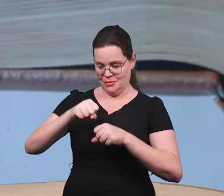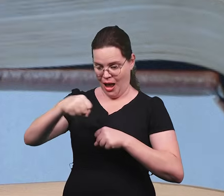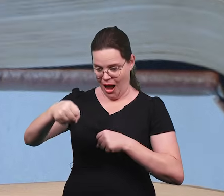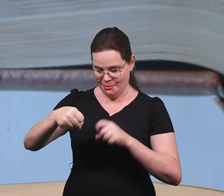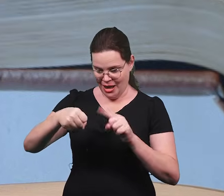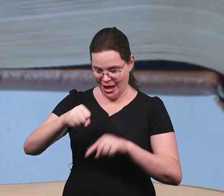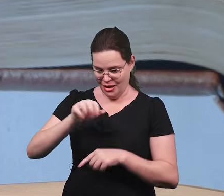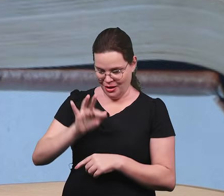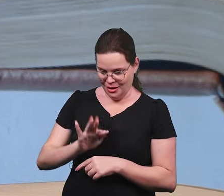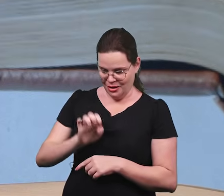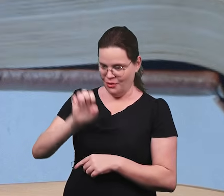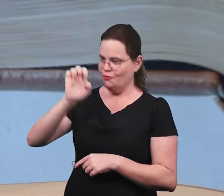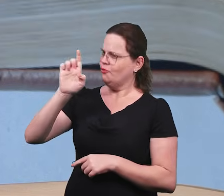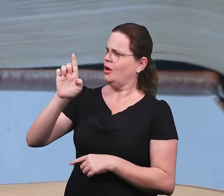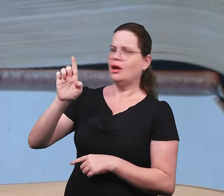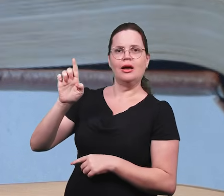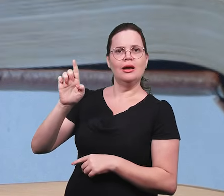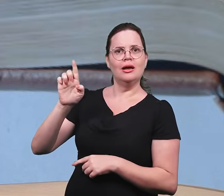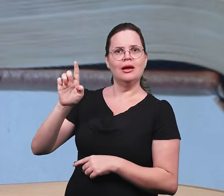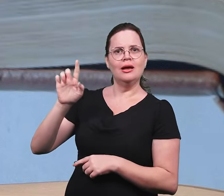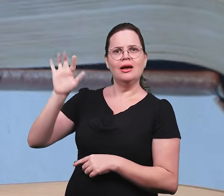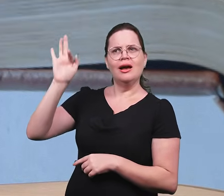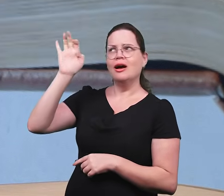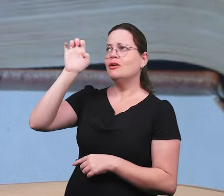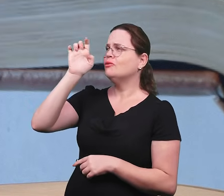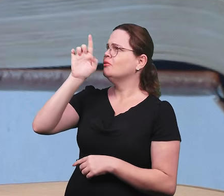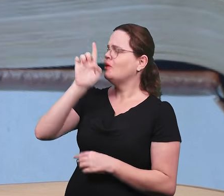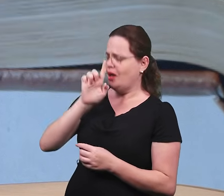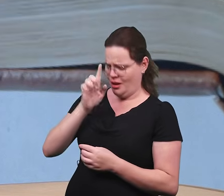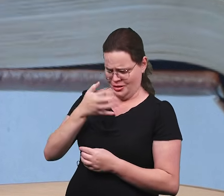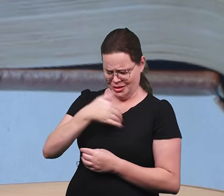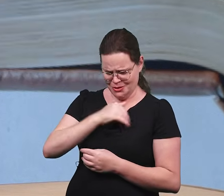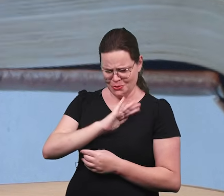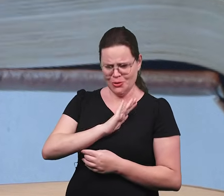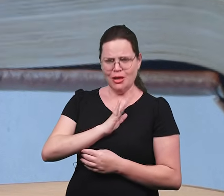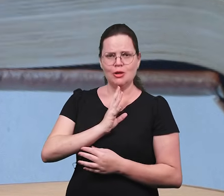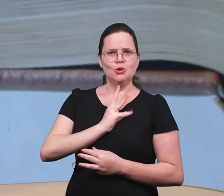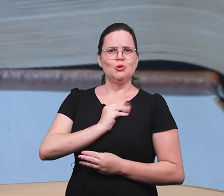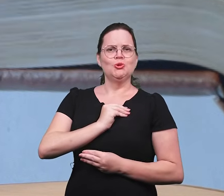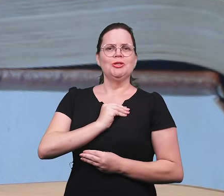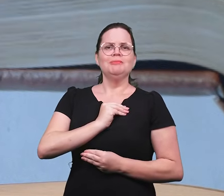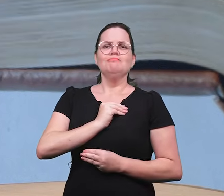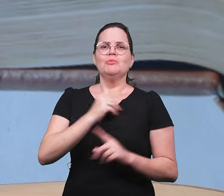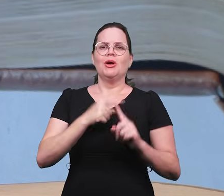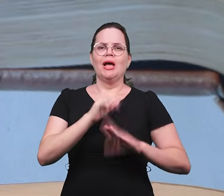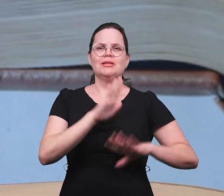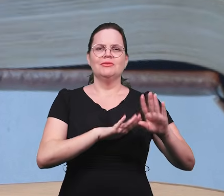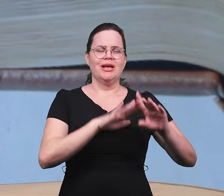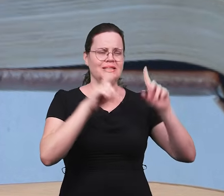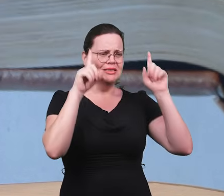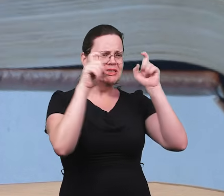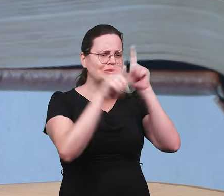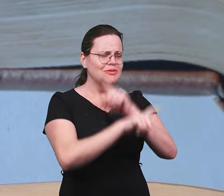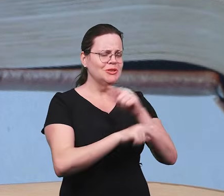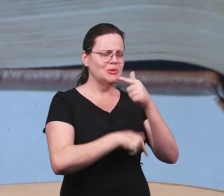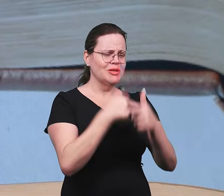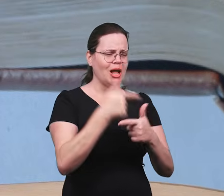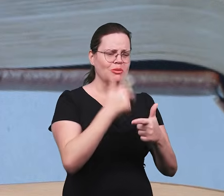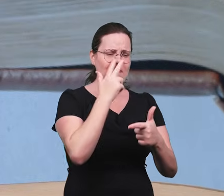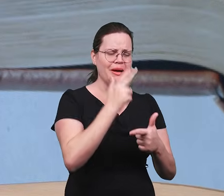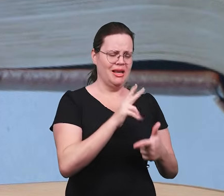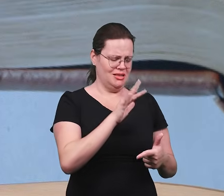fé, né? Porque às vezes, no momento das adversidades, parece que nós perdemos a